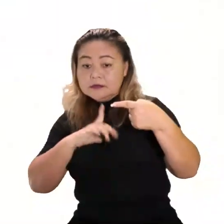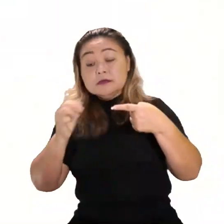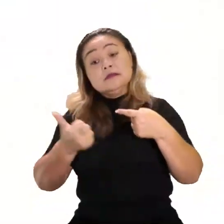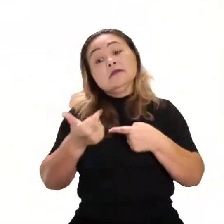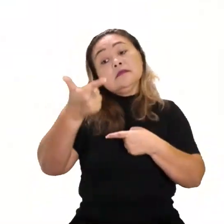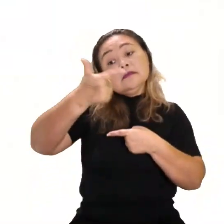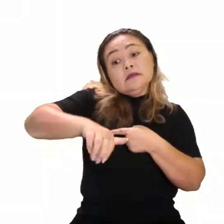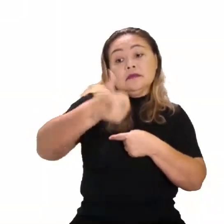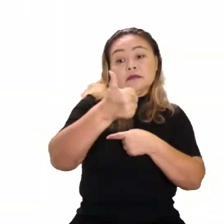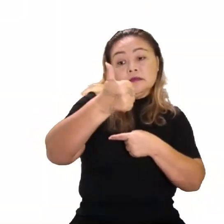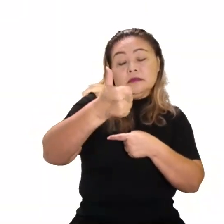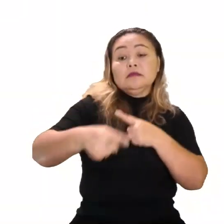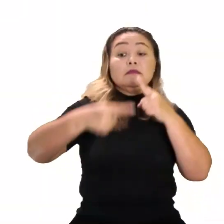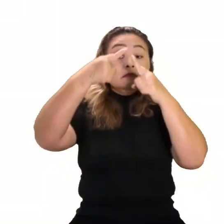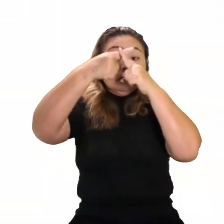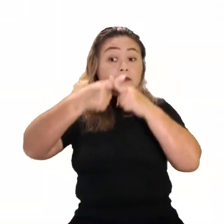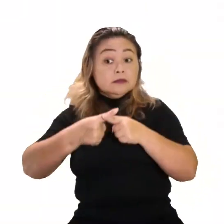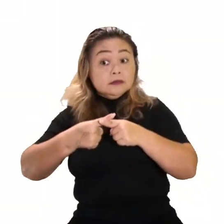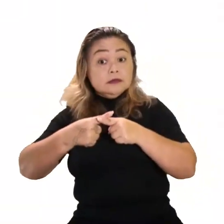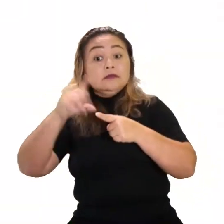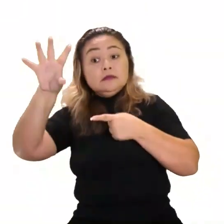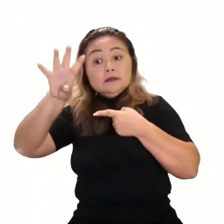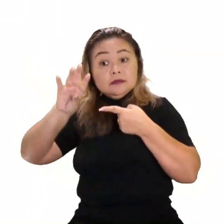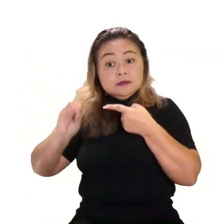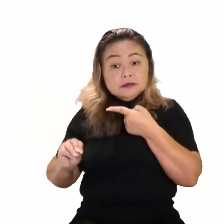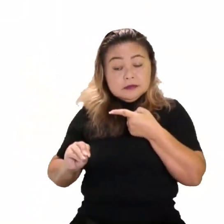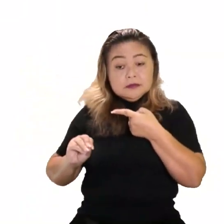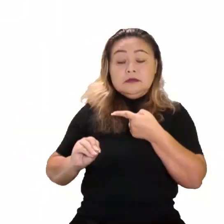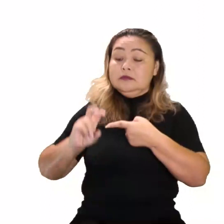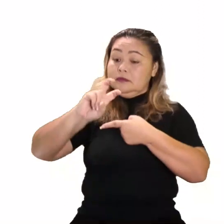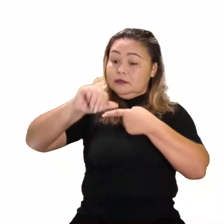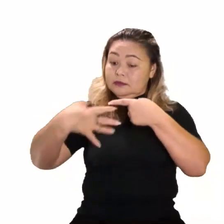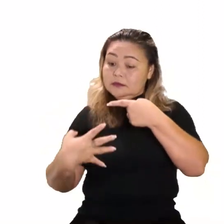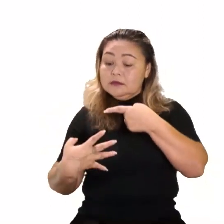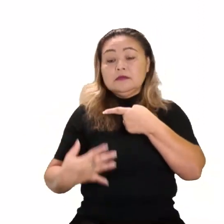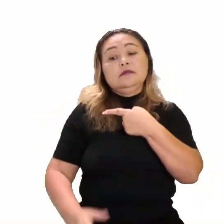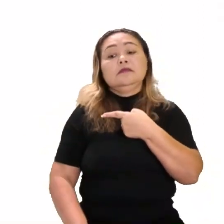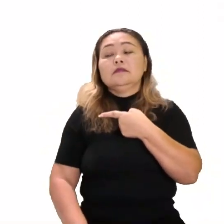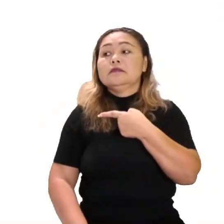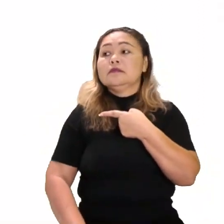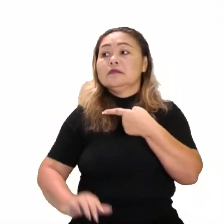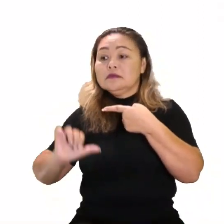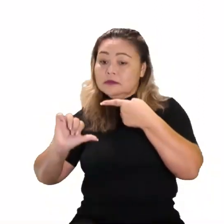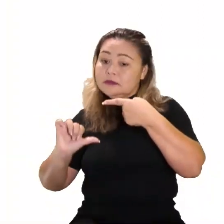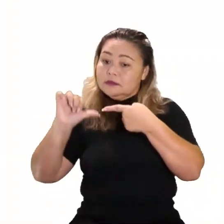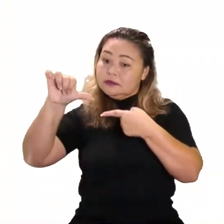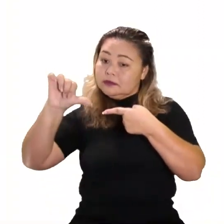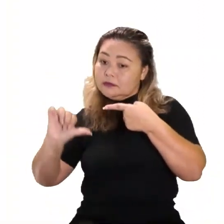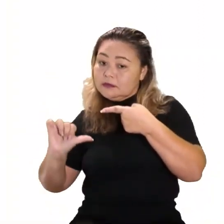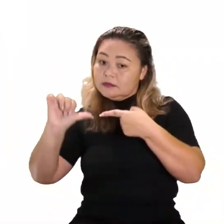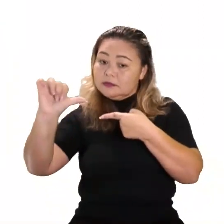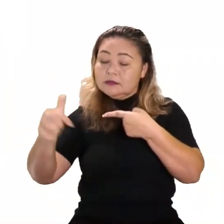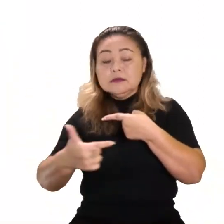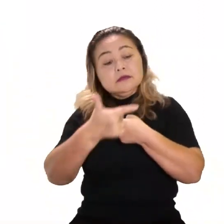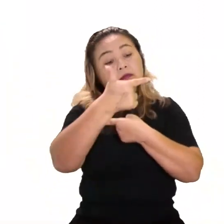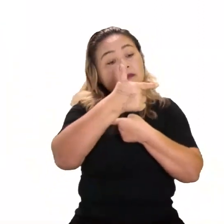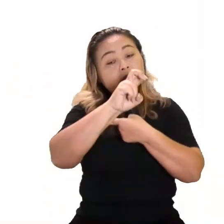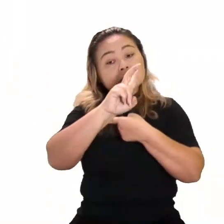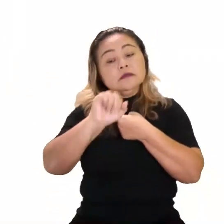multiplica pelo inverso do segundo. Se eu tinha 4/5, agora eu tenho 5/4. Vamos lá, então. 25 vezes